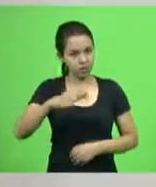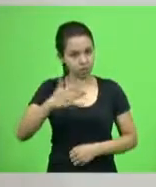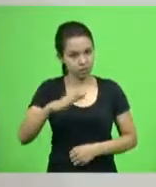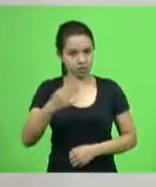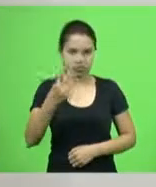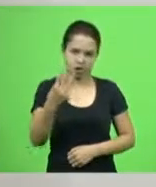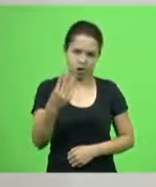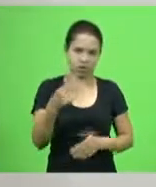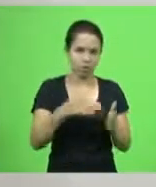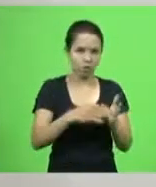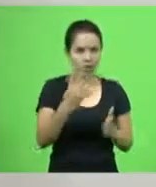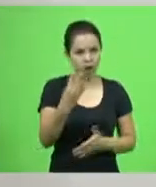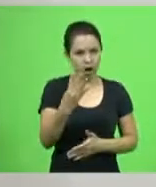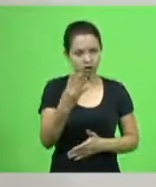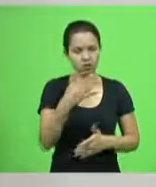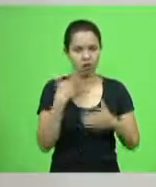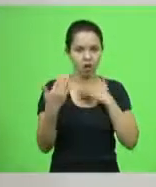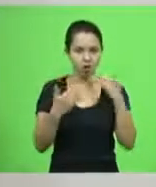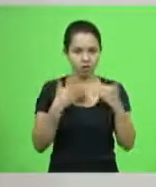como parlamentar aqui,